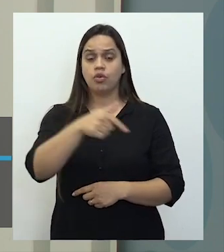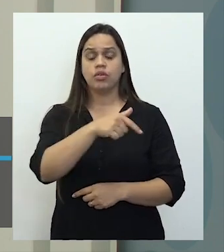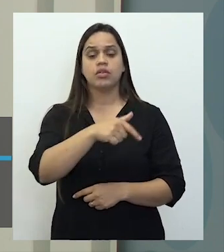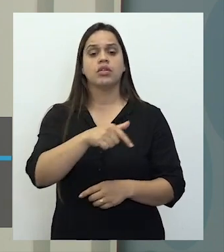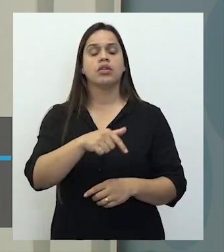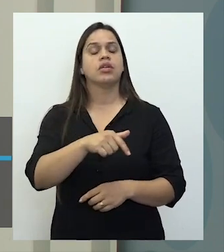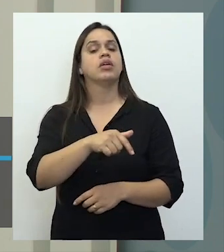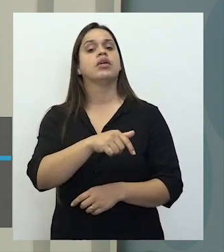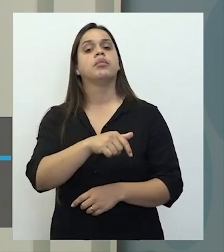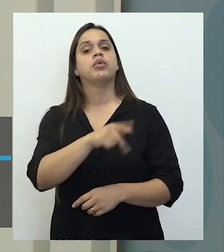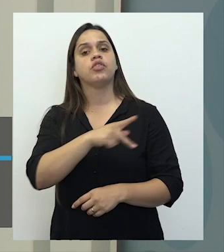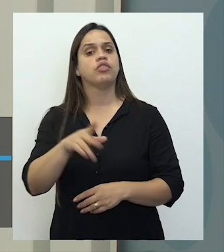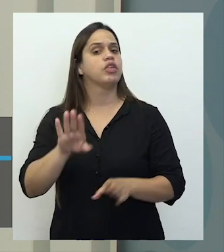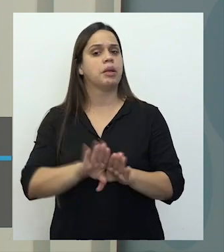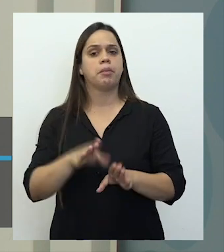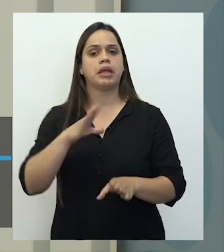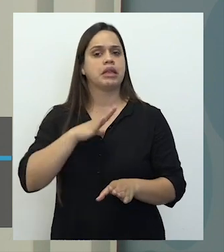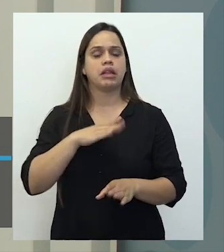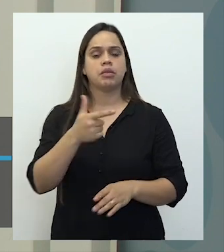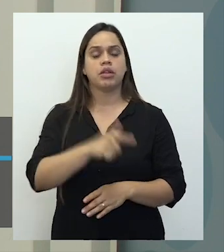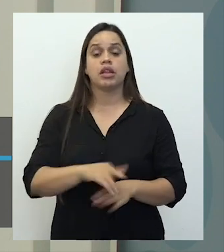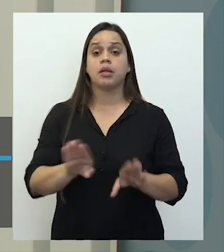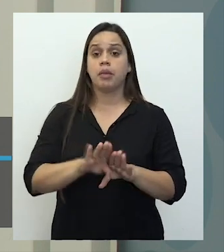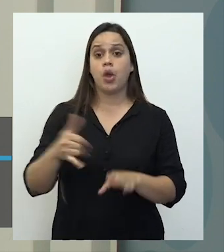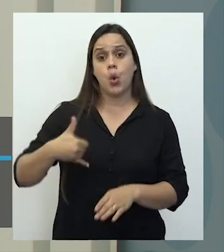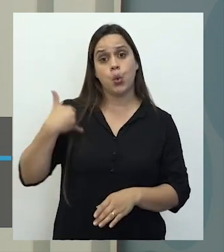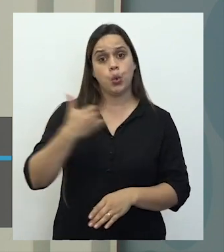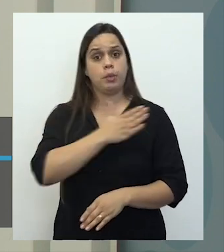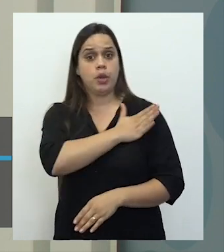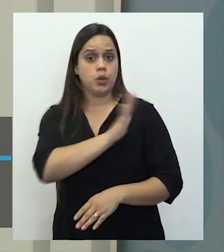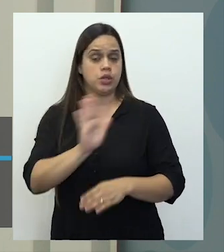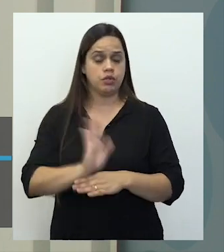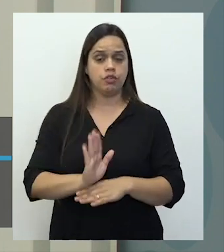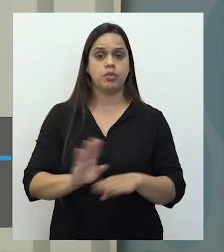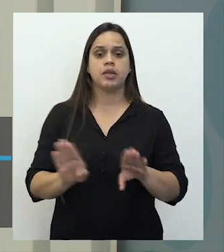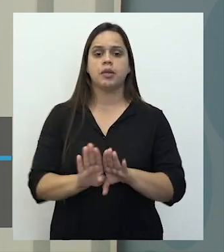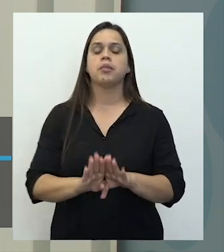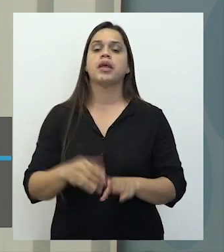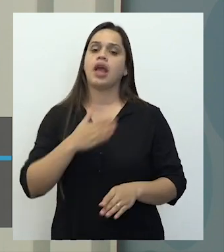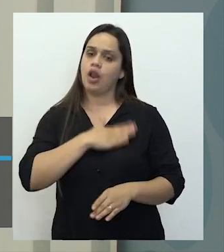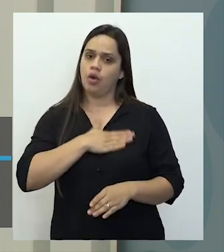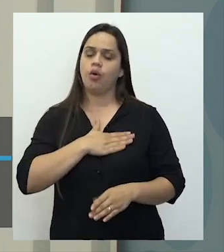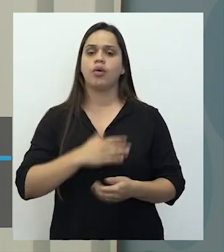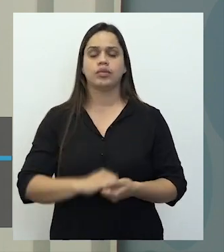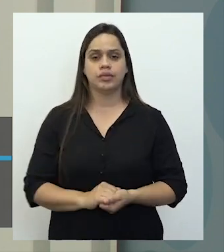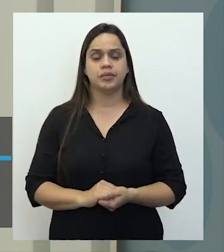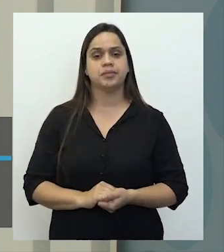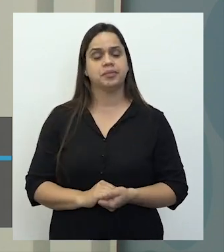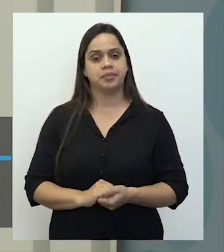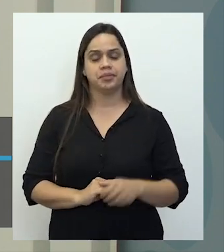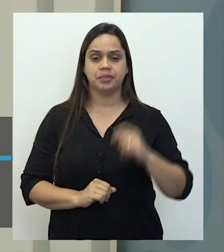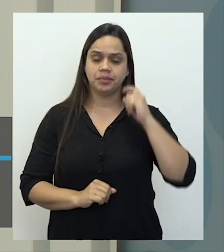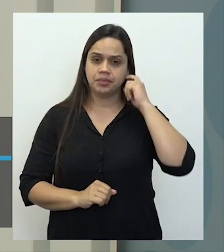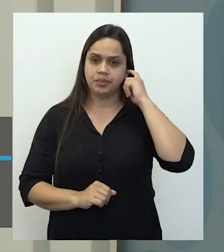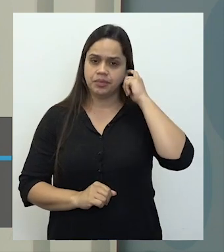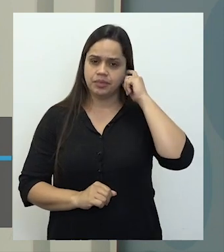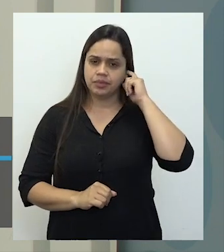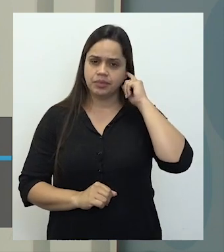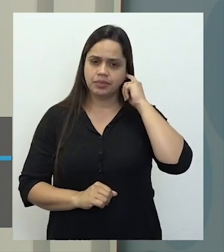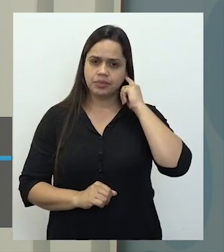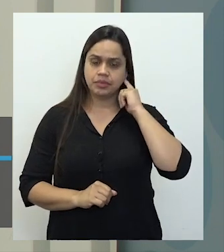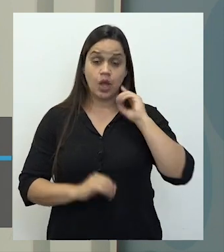falando sobre, né? Orgulho e Preconceito, professora Sandra Neri falando sobre o filme que ela gosta, né? Um Amor